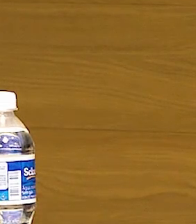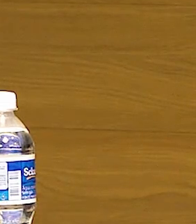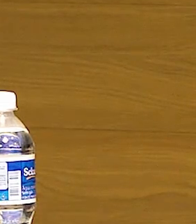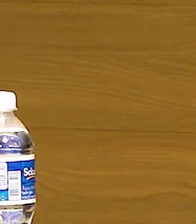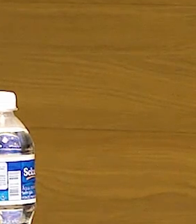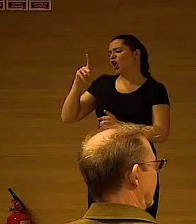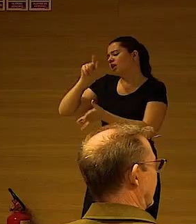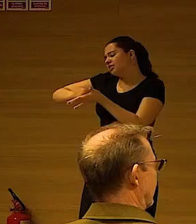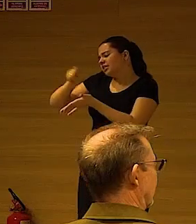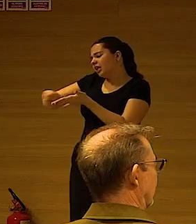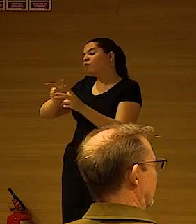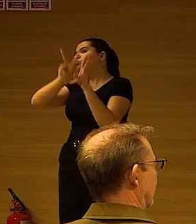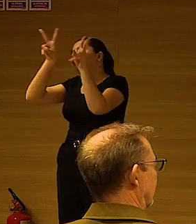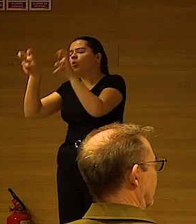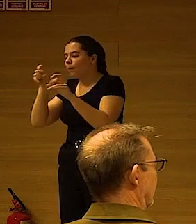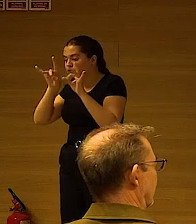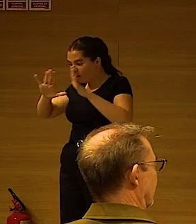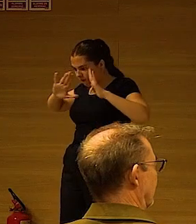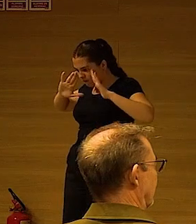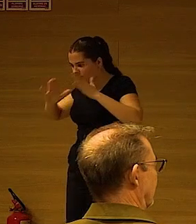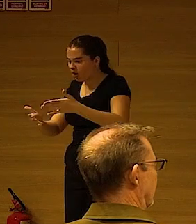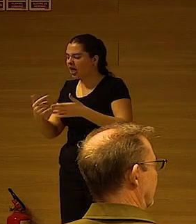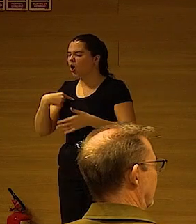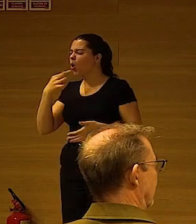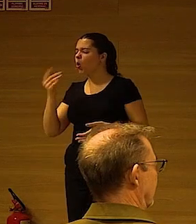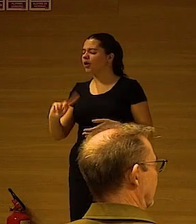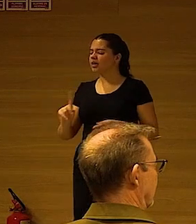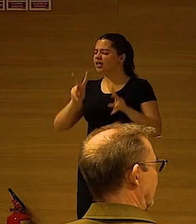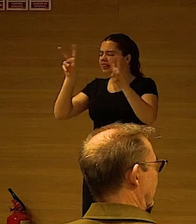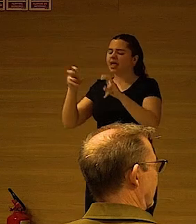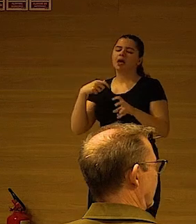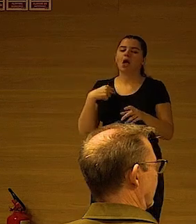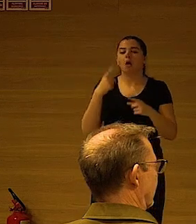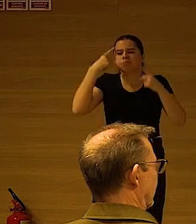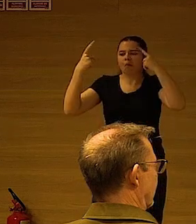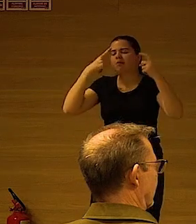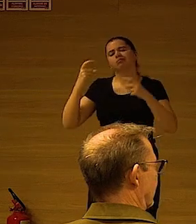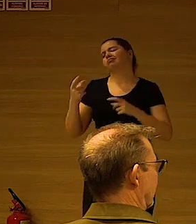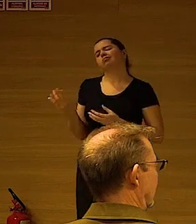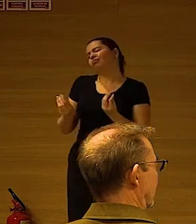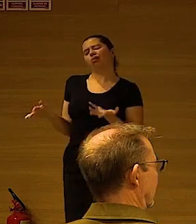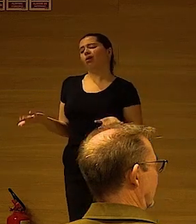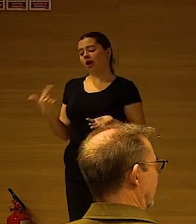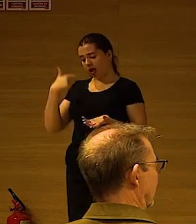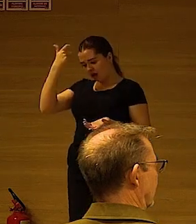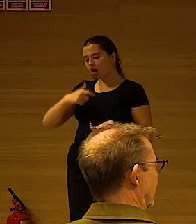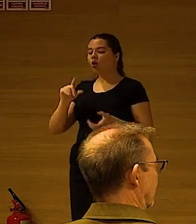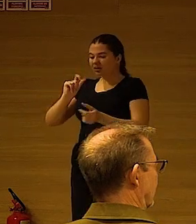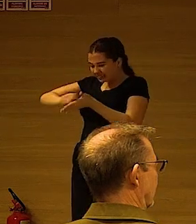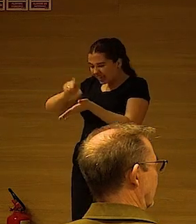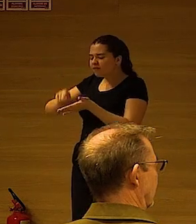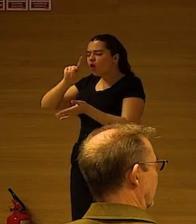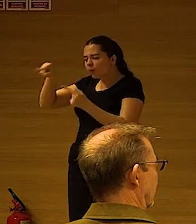sobre alguma coisa que eu desconheço totalmente, aí não tem como escrever. Eu escrevo sobre aquilo que eu